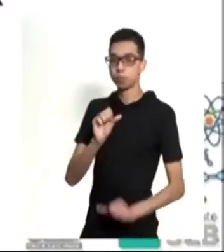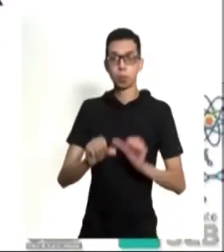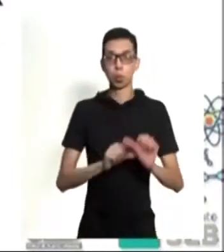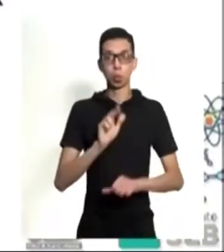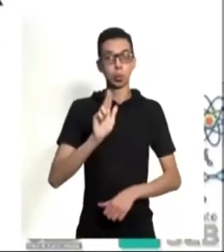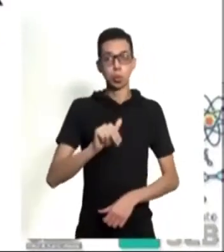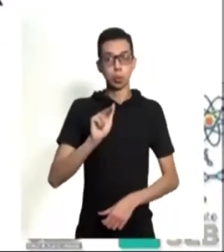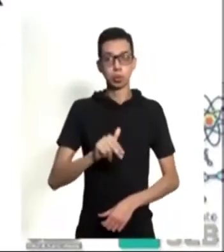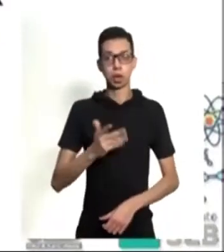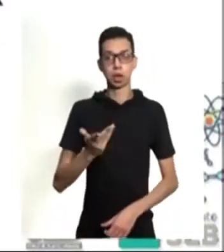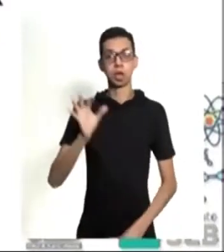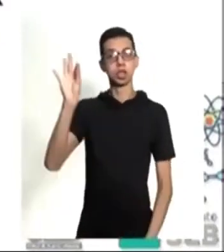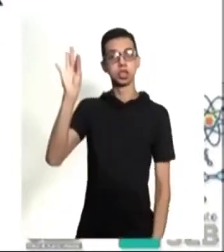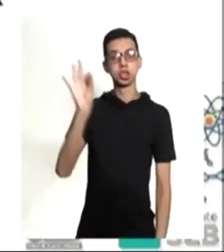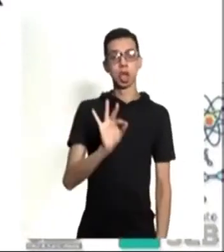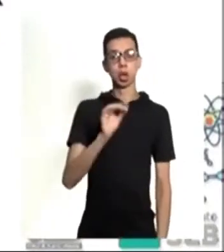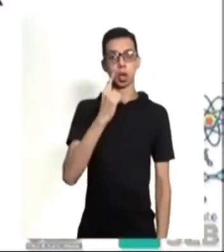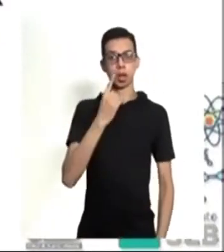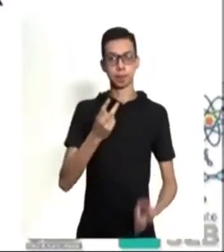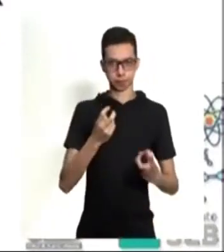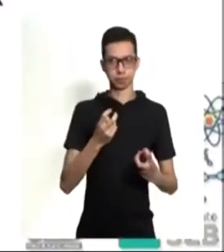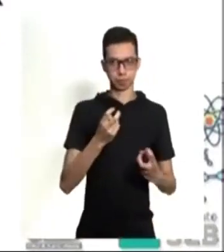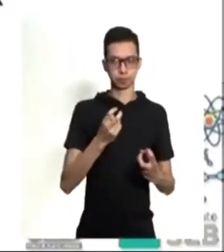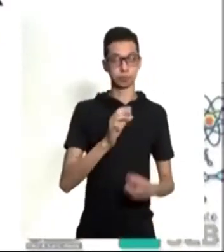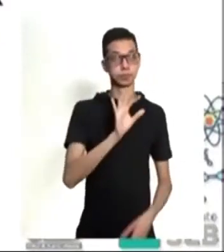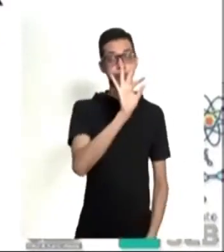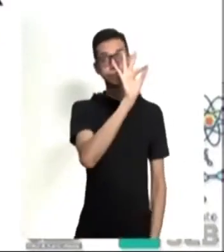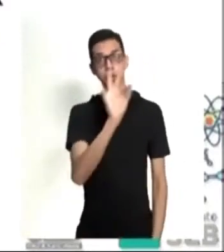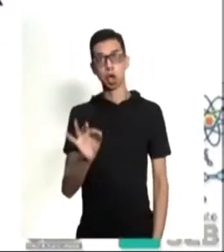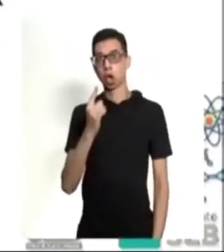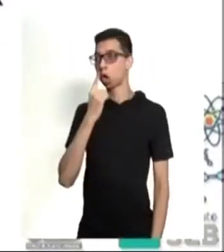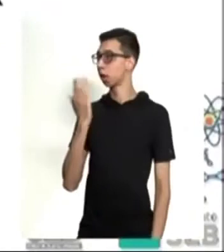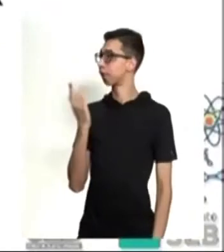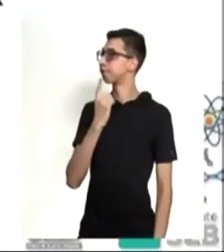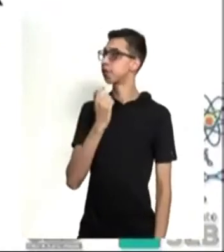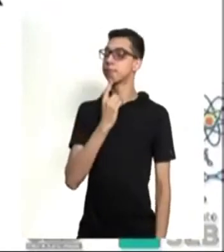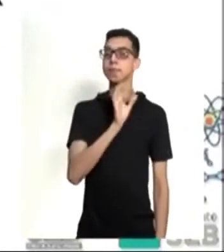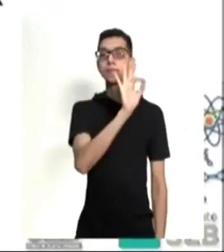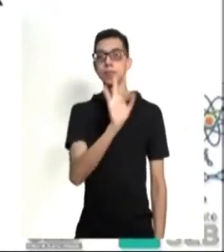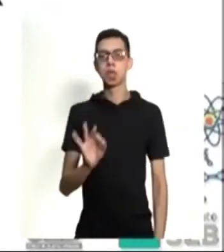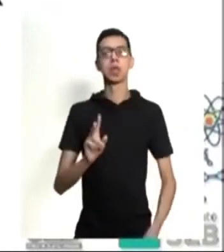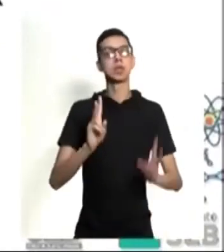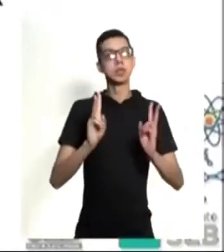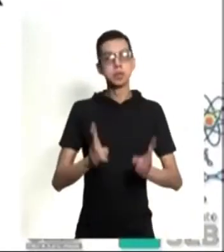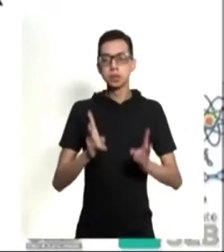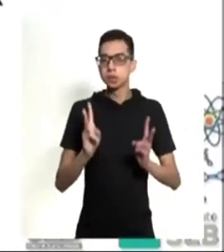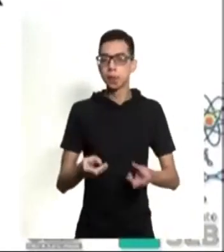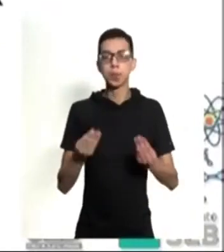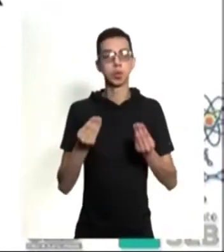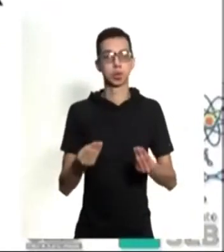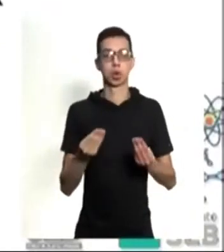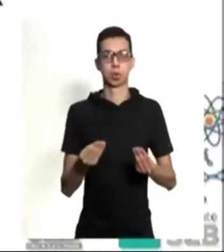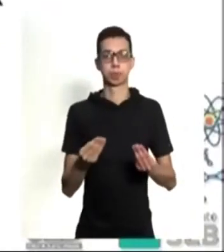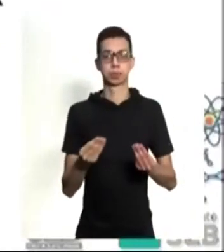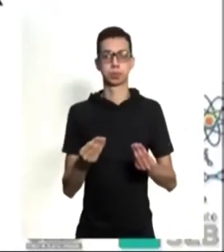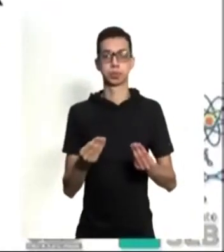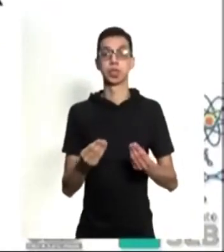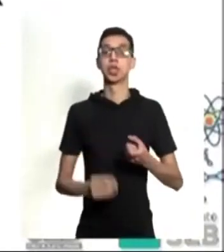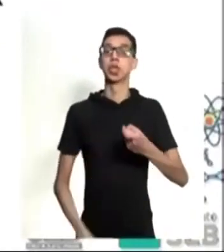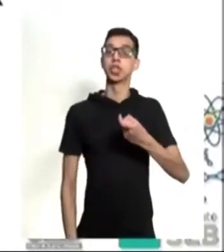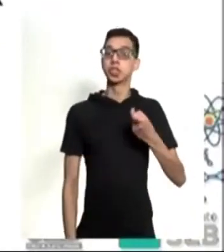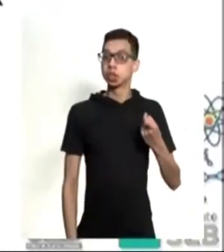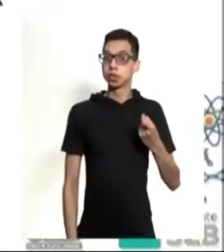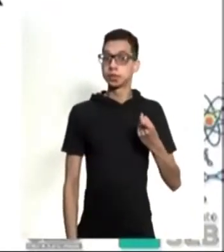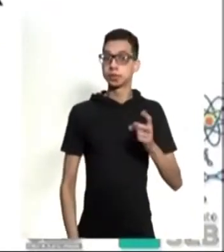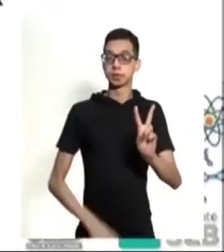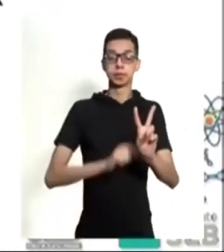nunca. Isso é uma recordação. A diagonal do quadrado é sempre lado raiz de 2. Neste caso, x raiz de 2. Então,